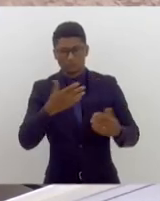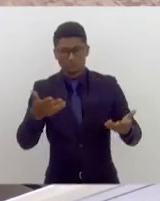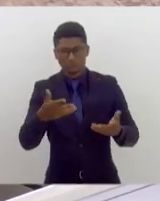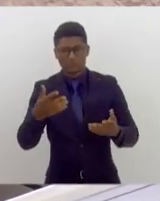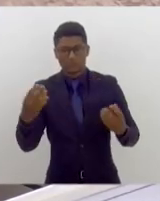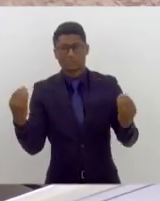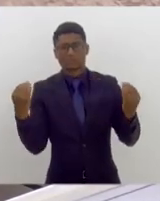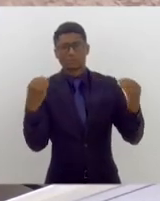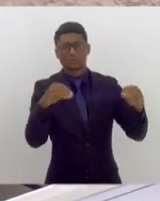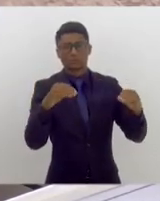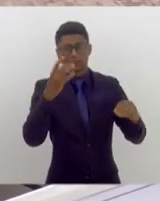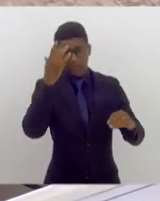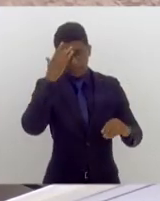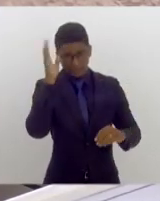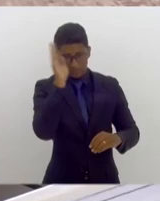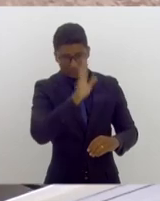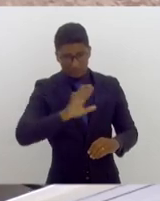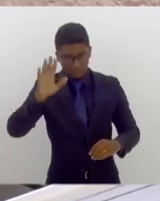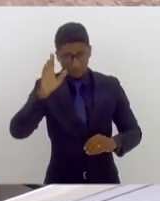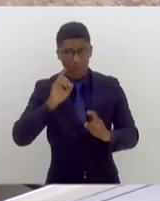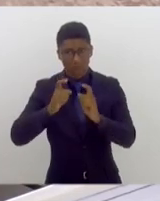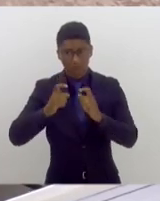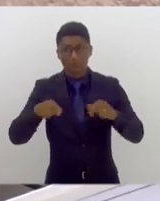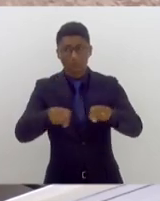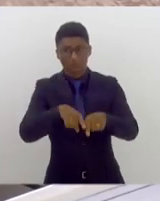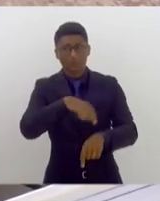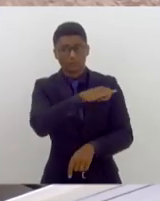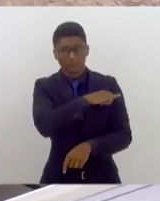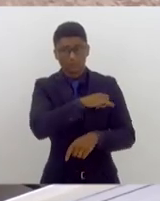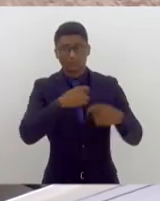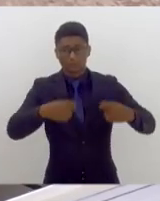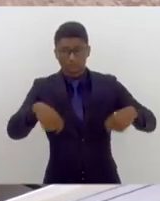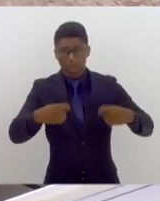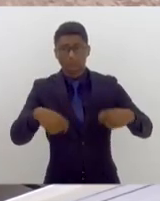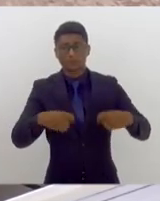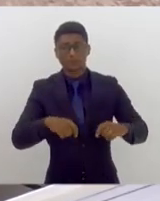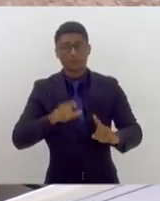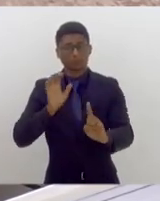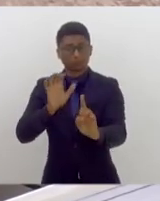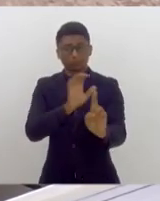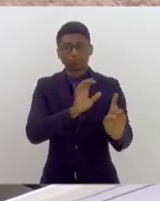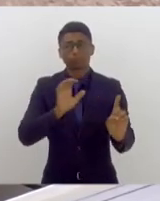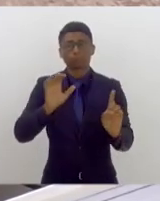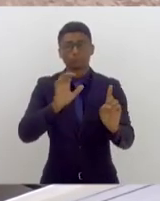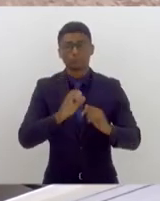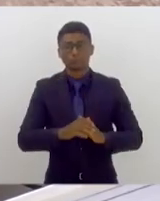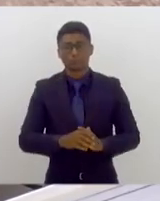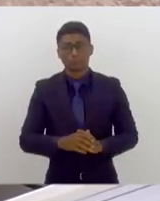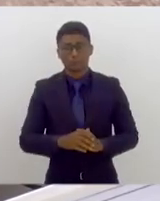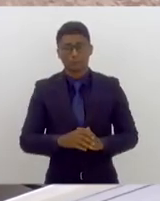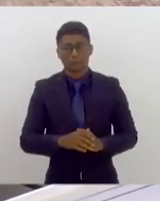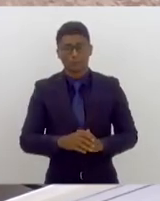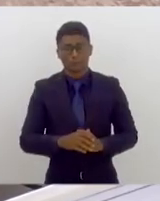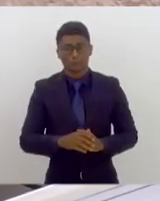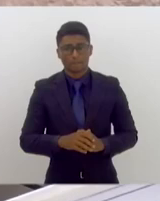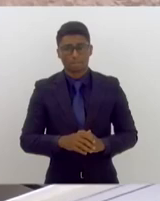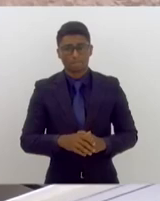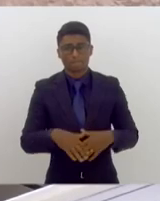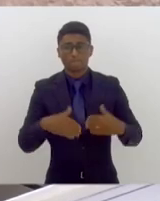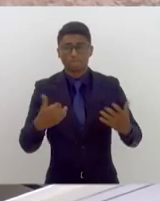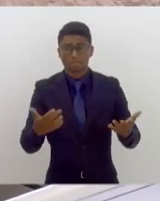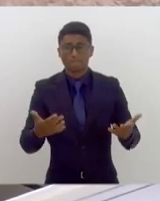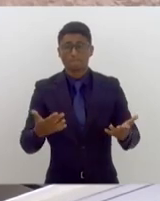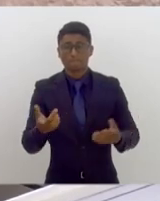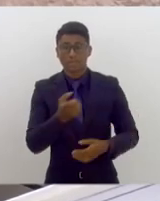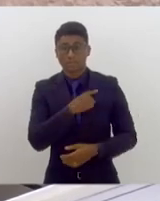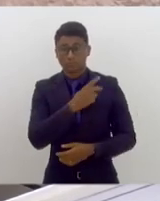questão nacional, mas que eu acho que o Estado tem que pressionar também para que isso ocorra e que um novo debate sobre o ensino